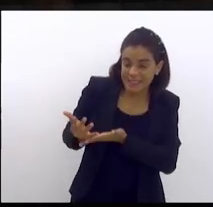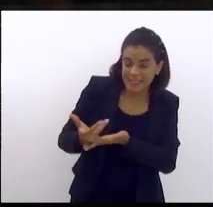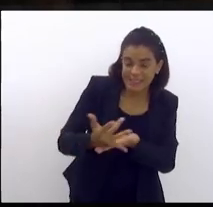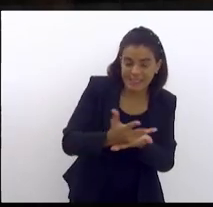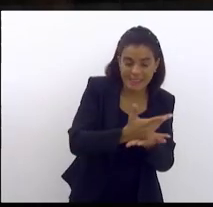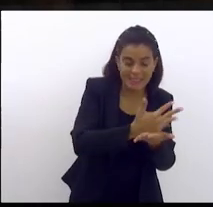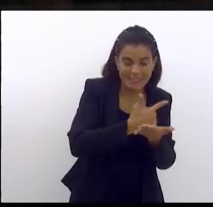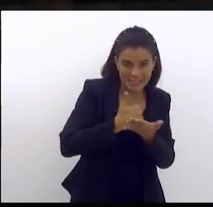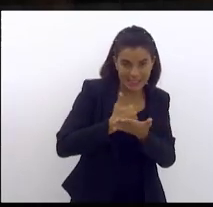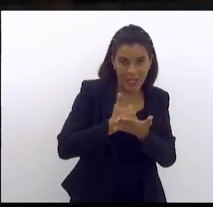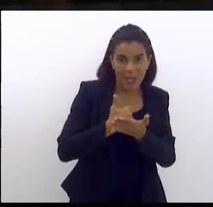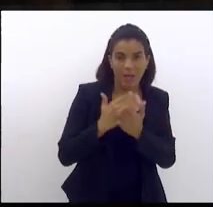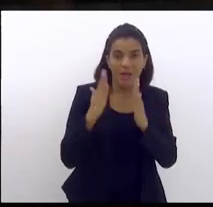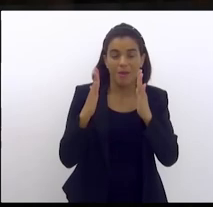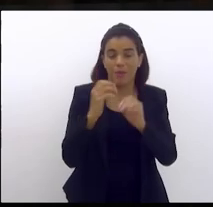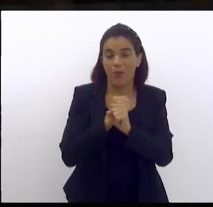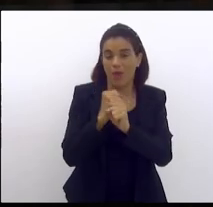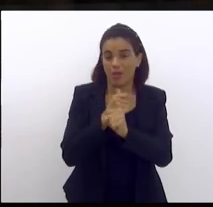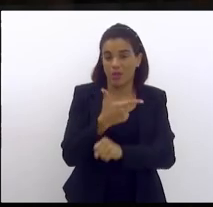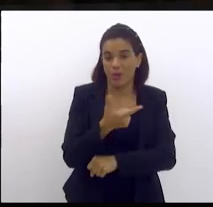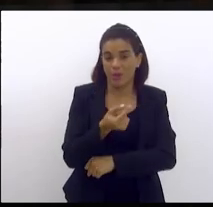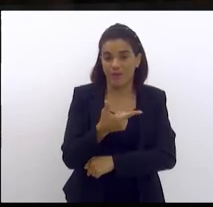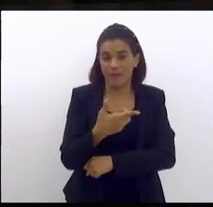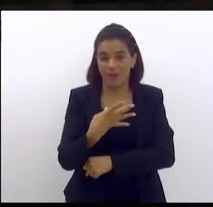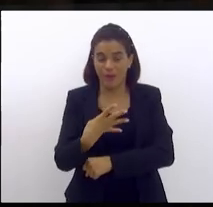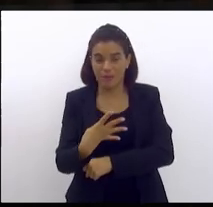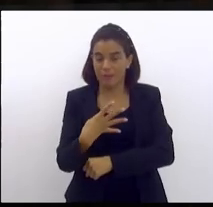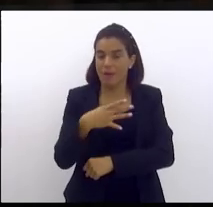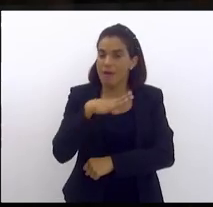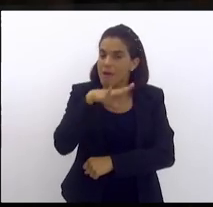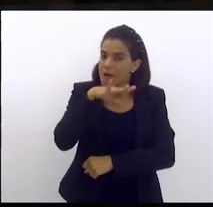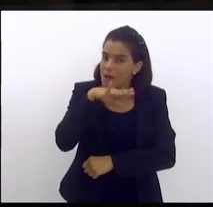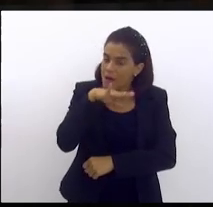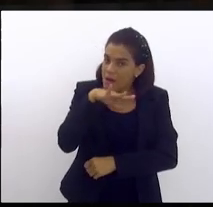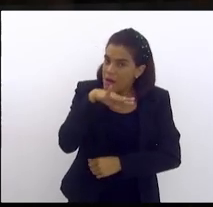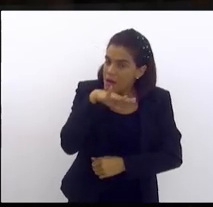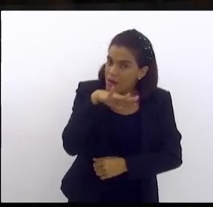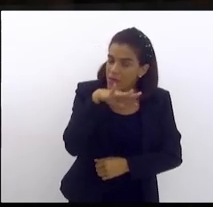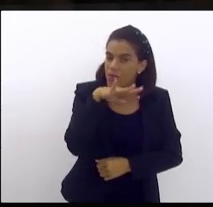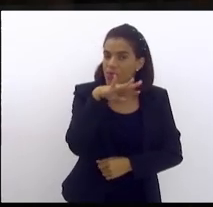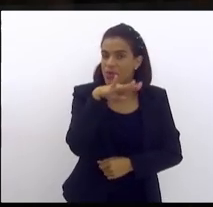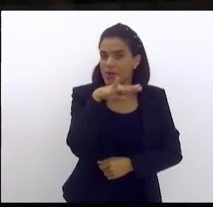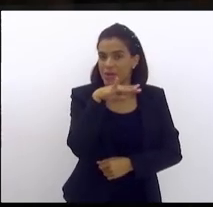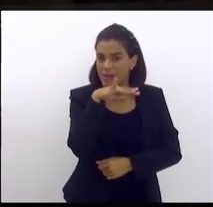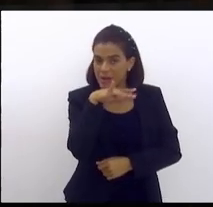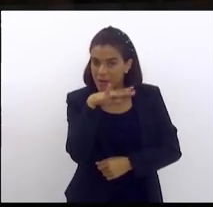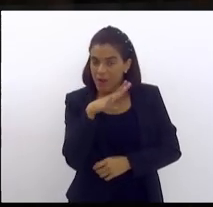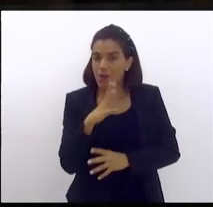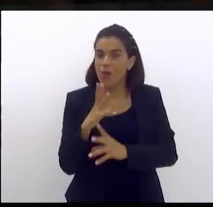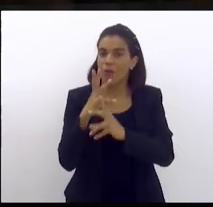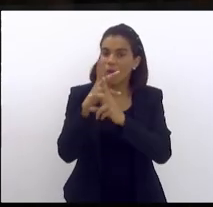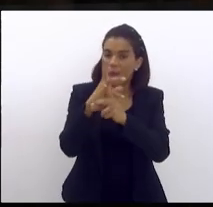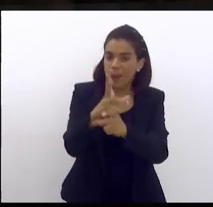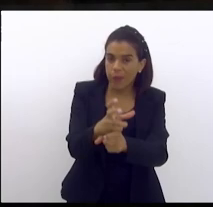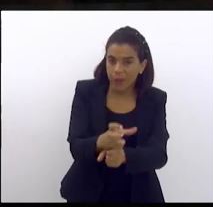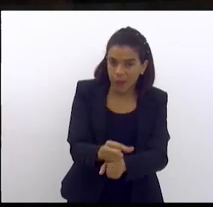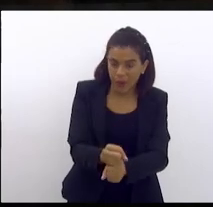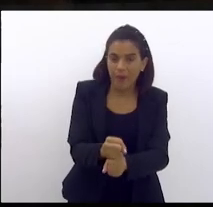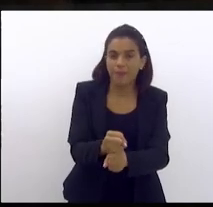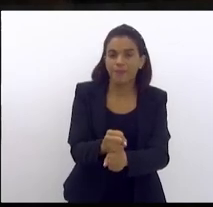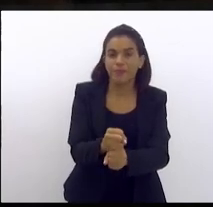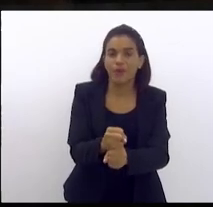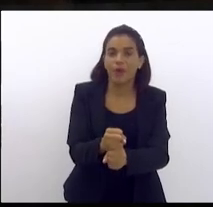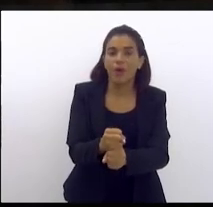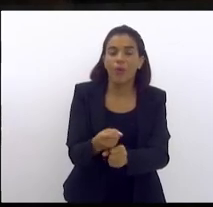para 2024 é muito ruim senhor presidente Tá previsto orçamentar um